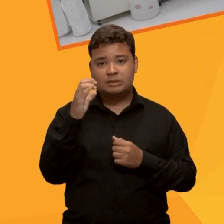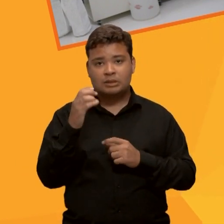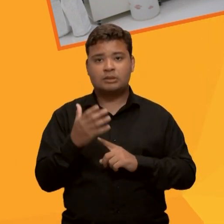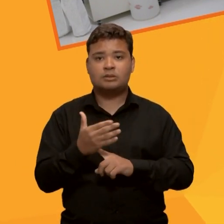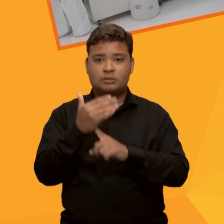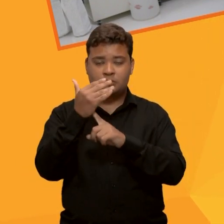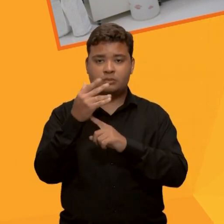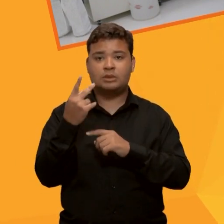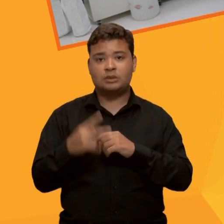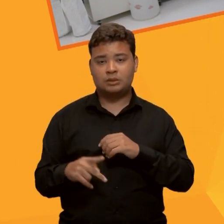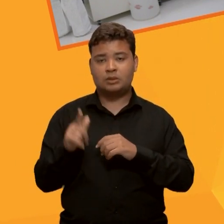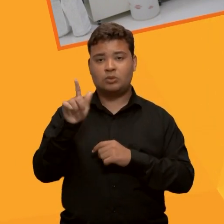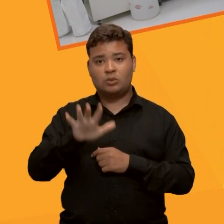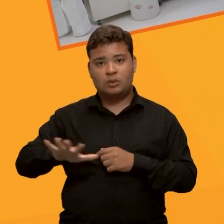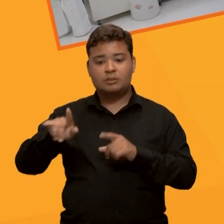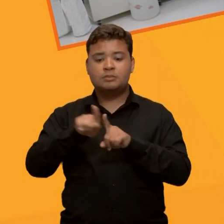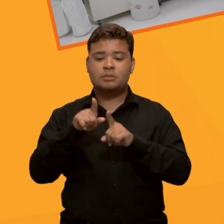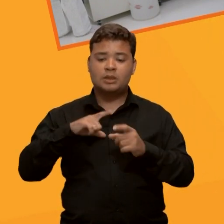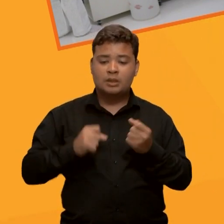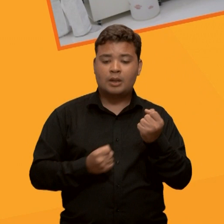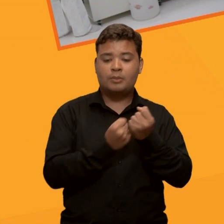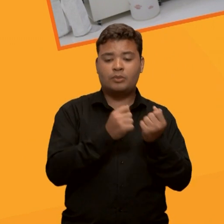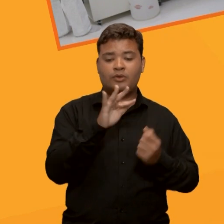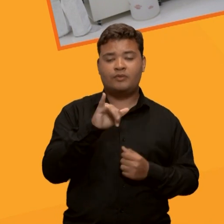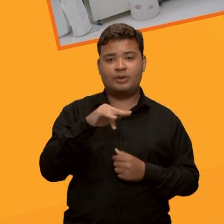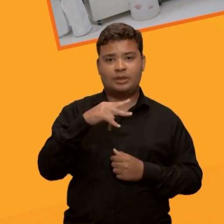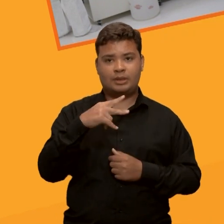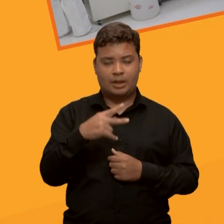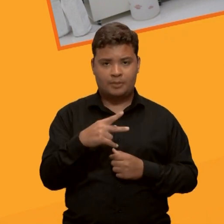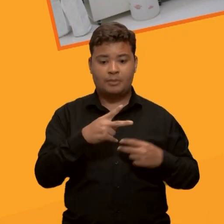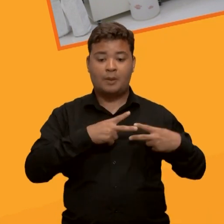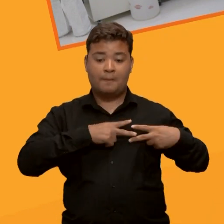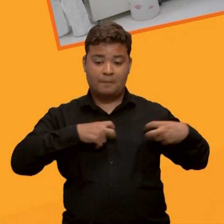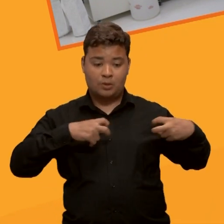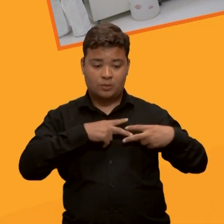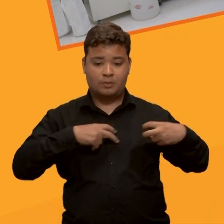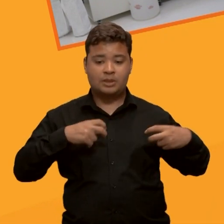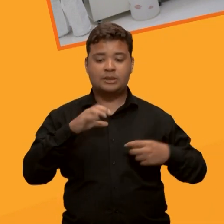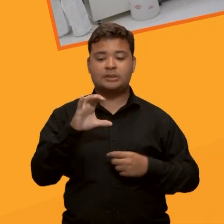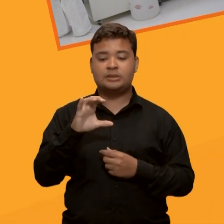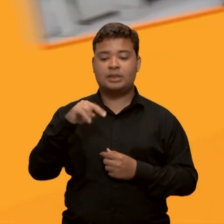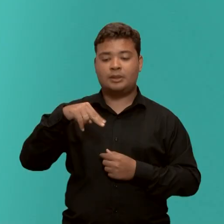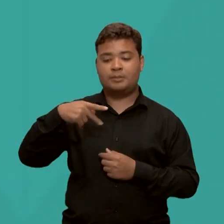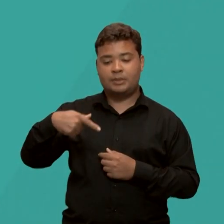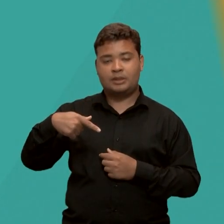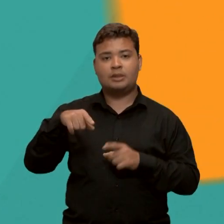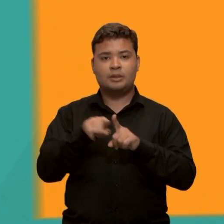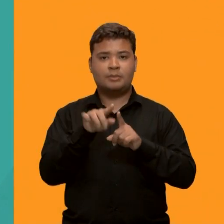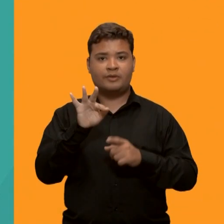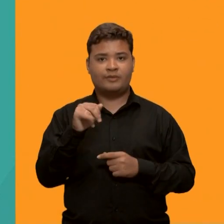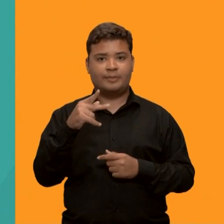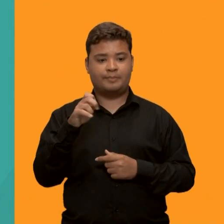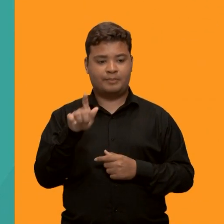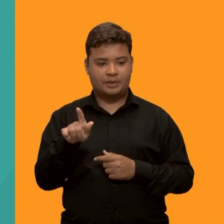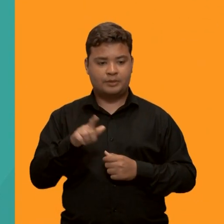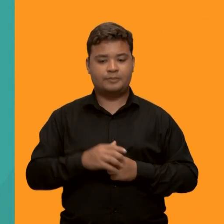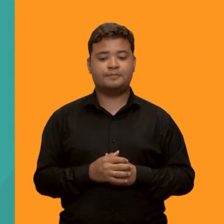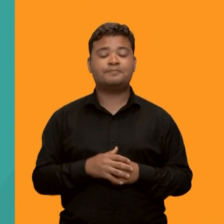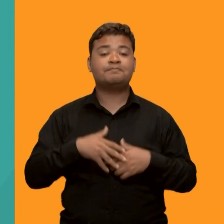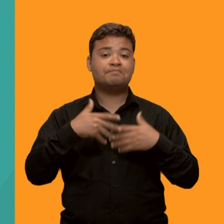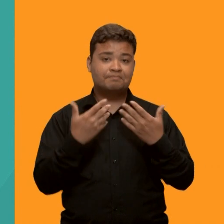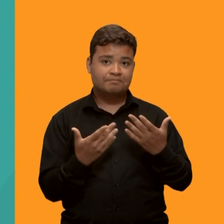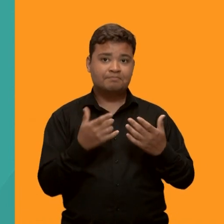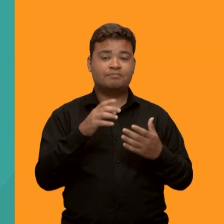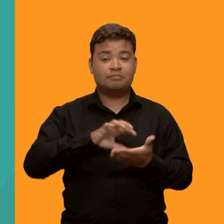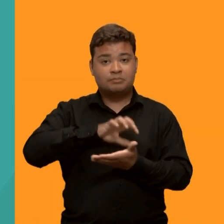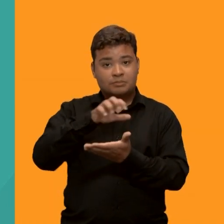com apoio da finep da Petrobras CNPQ E fapeg com isso o